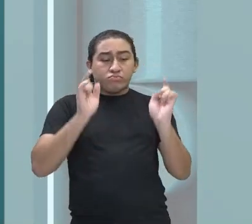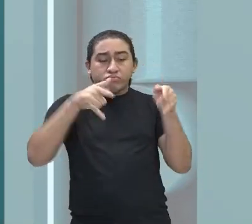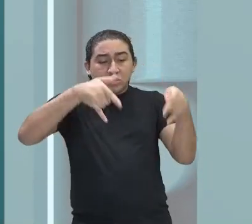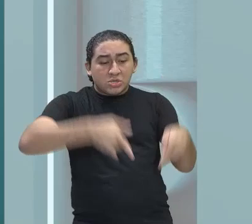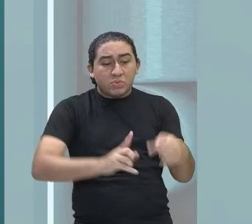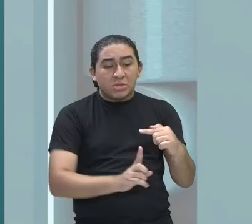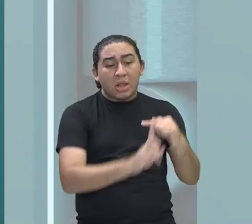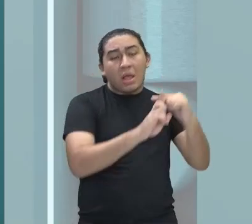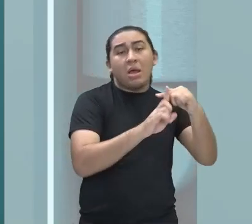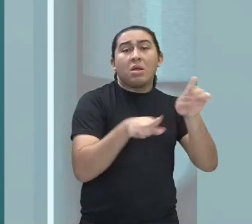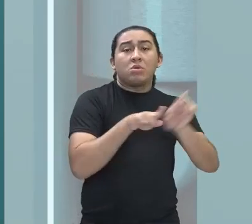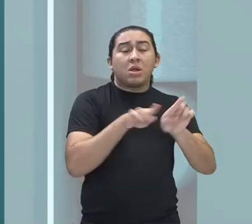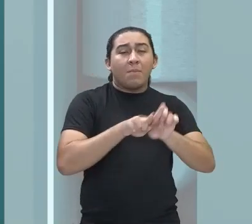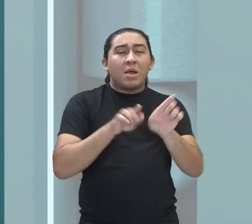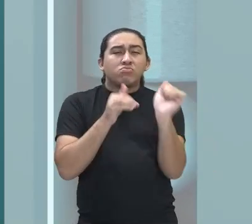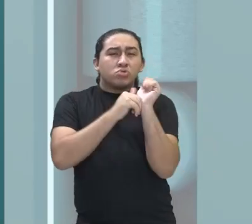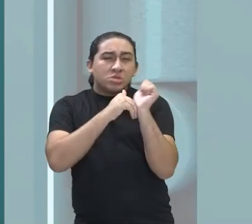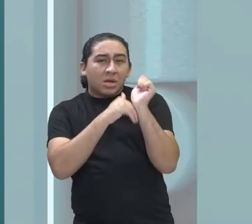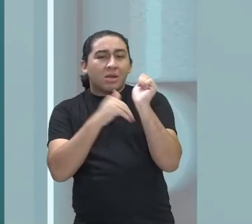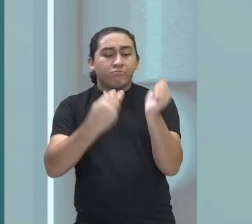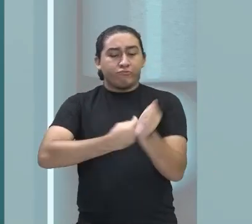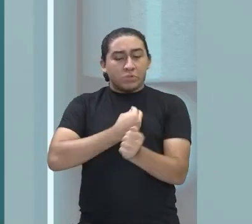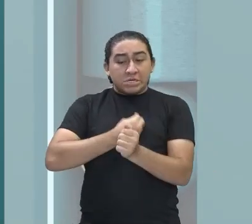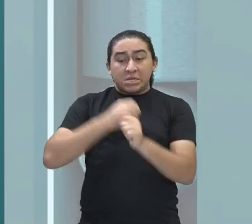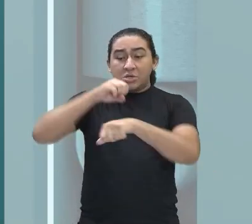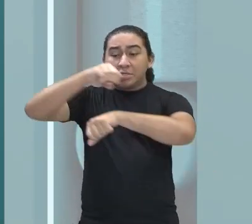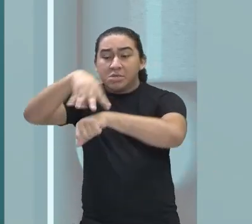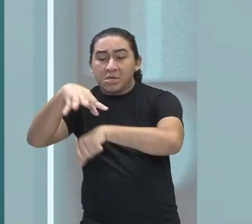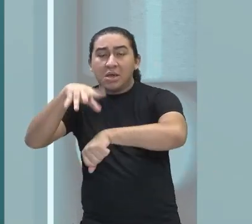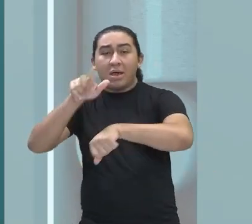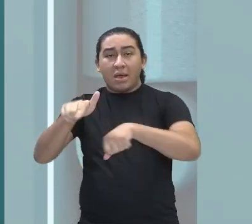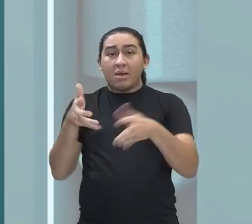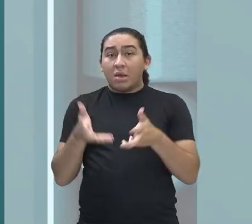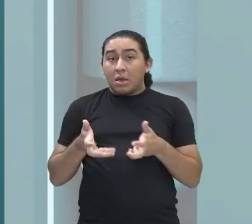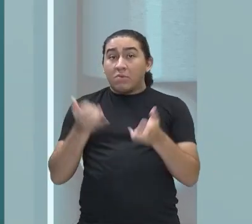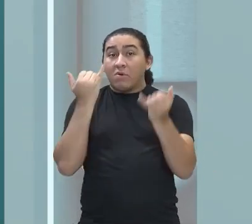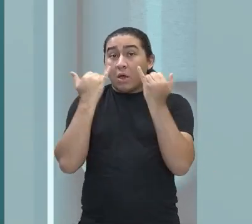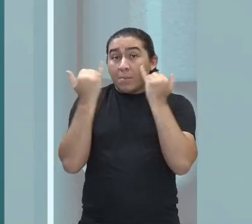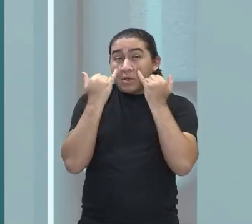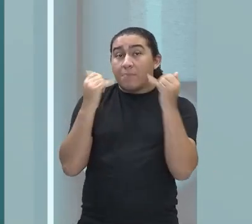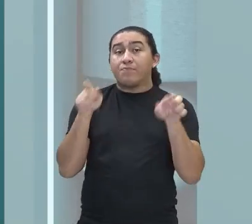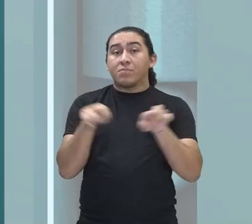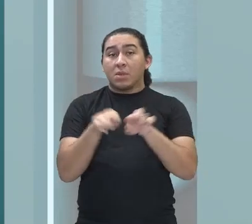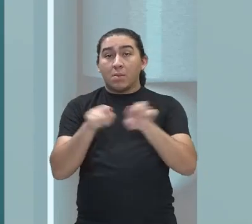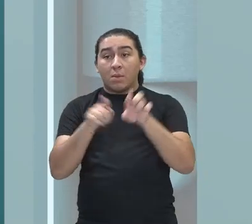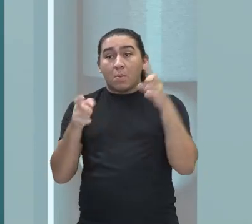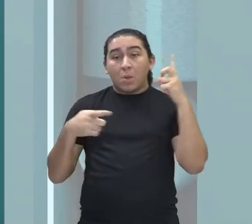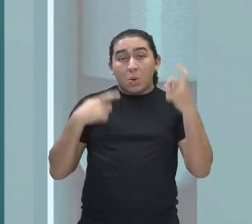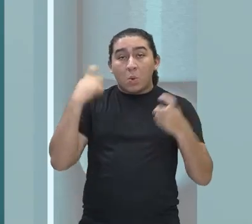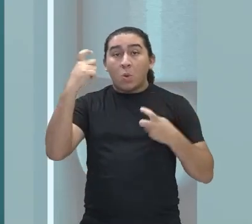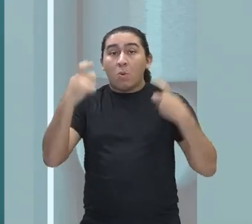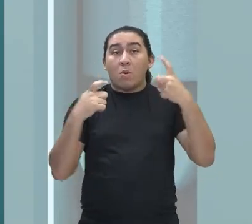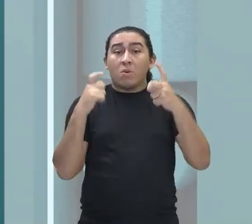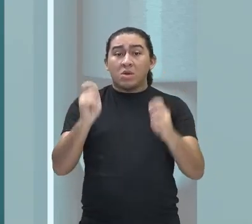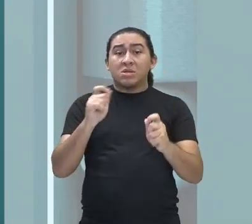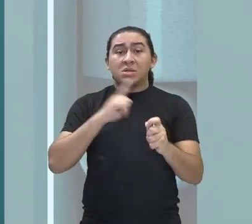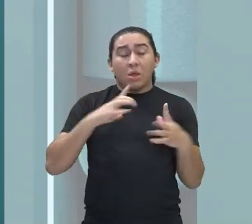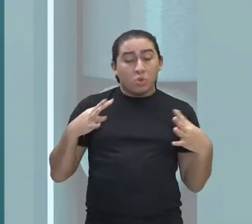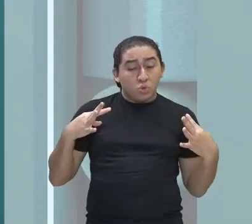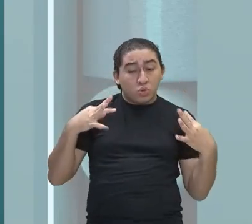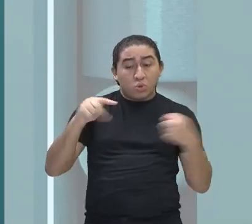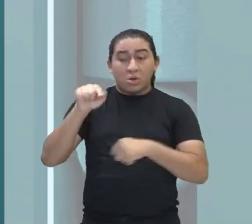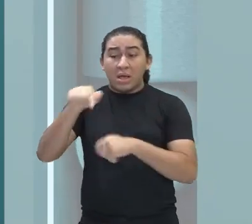o mistério, a sugestão que ele quer passar, ele ainda vai se preocupar em colocar tudo